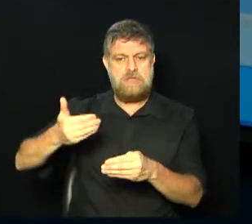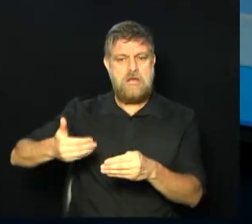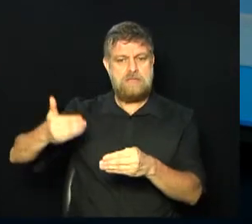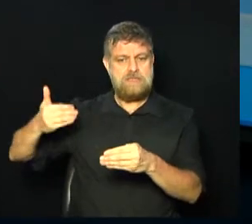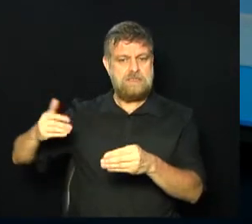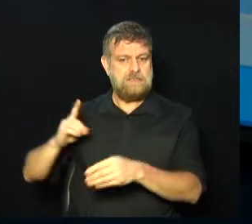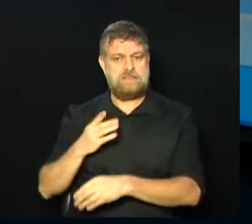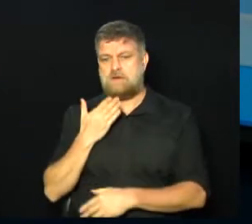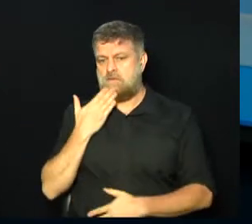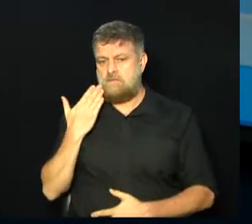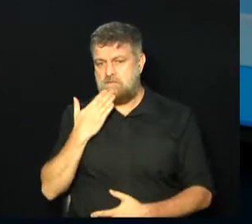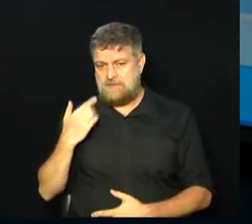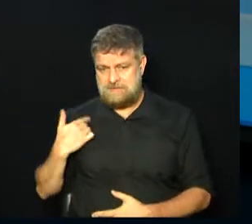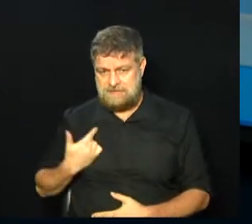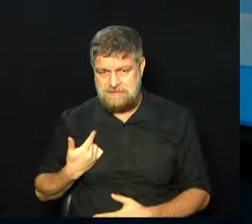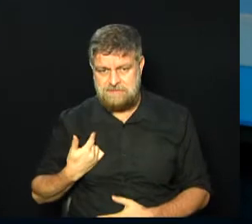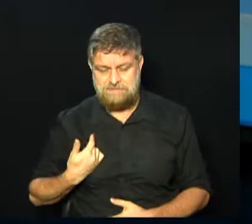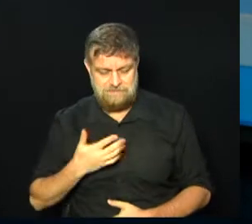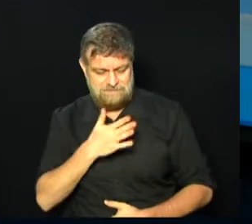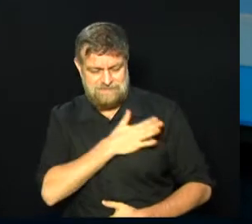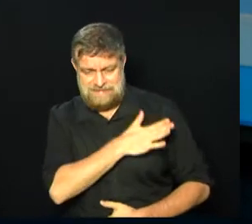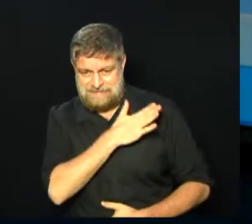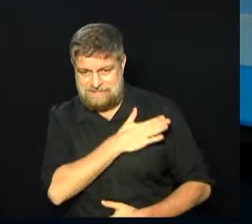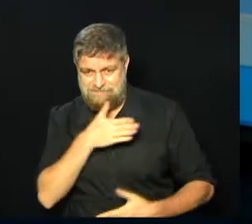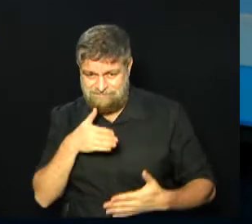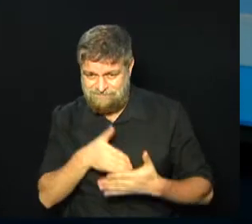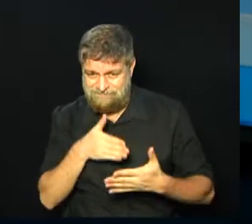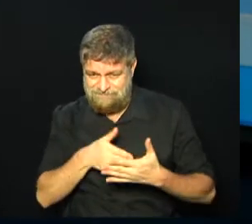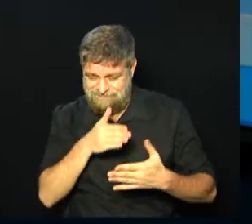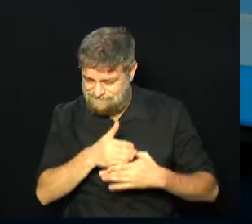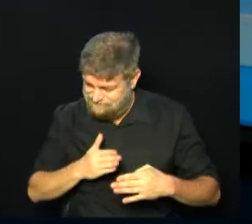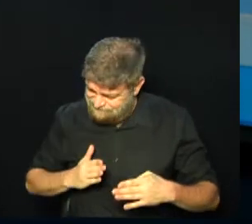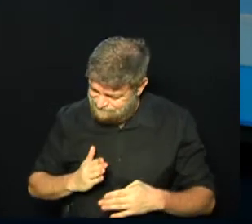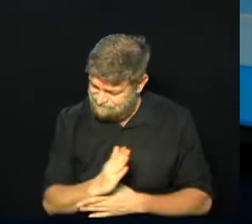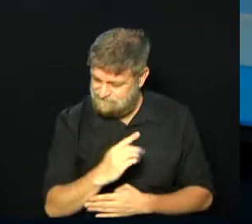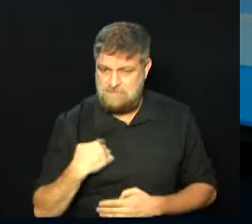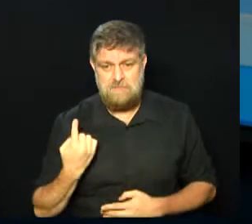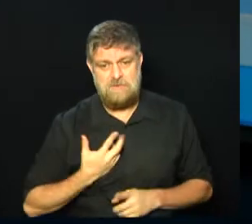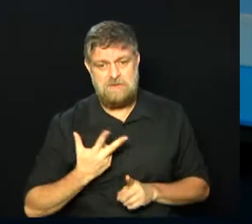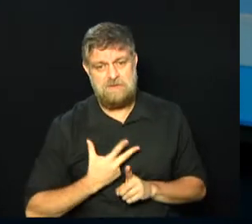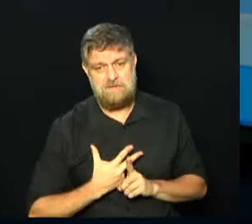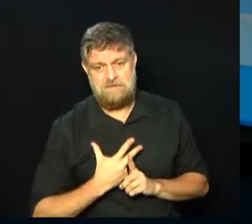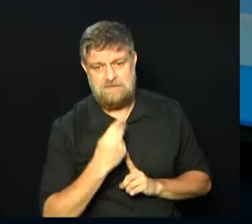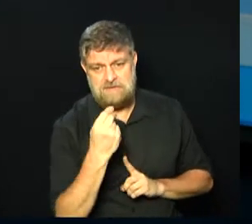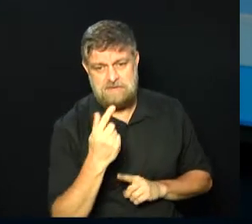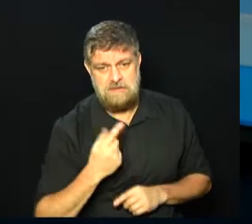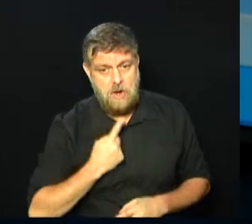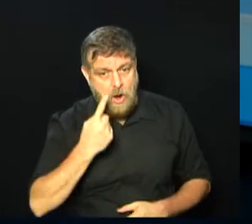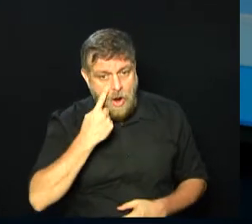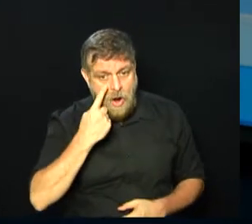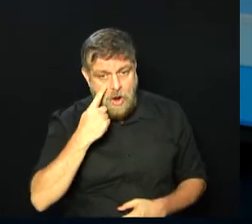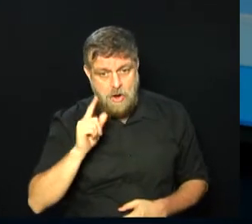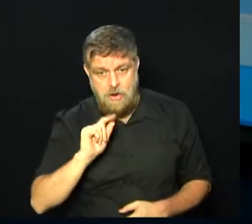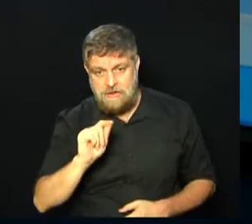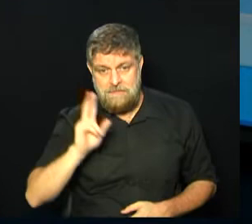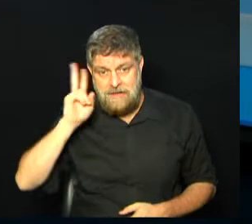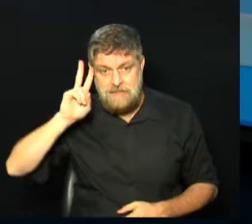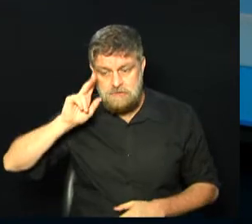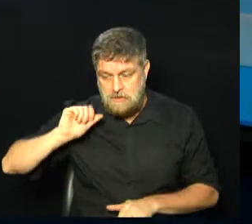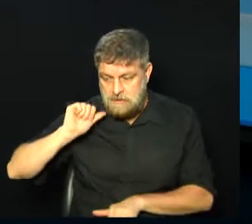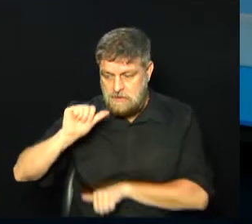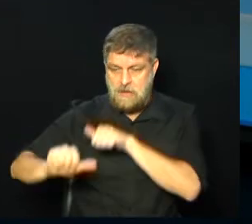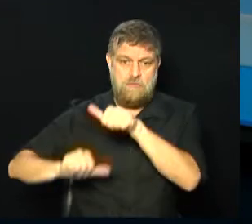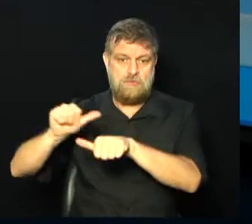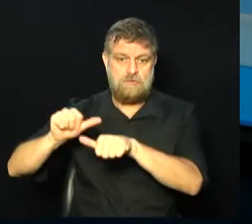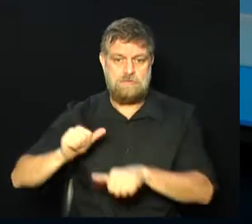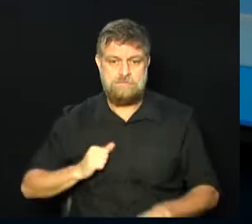fácil. Vencer preconceitos foi só um dos obstáculos a superar. E vejam só como a história mudou. Ao